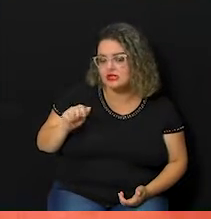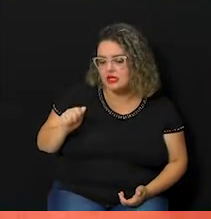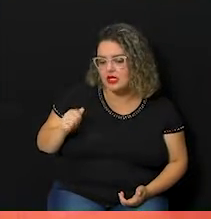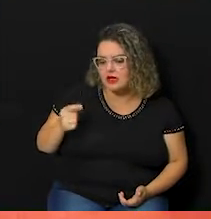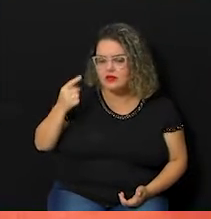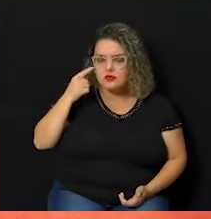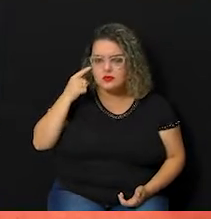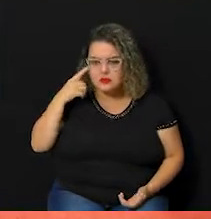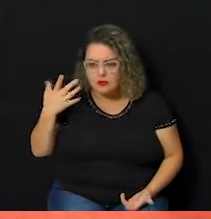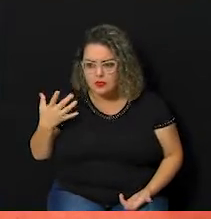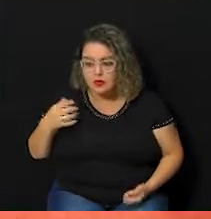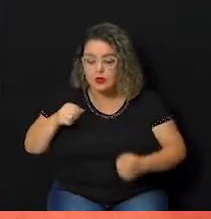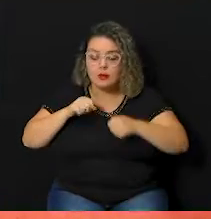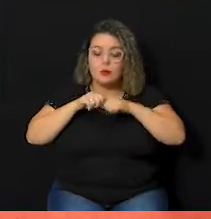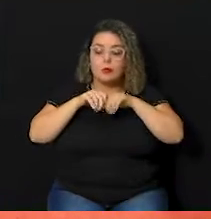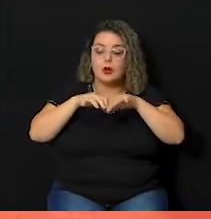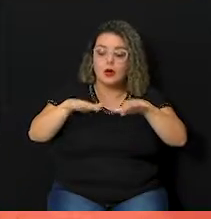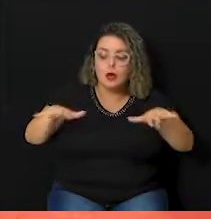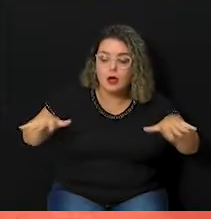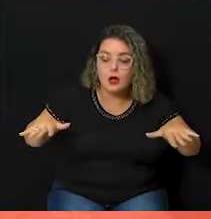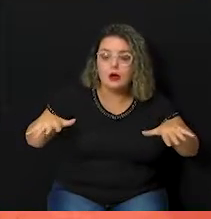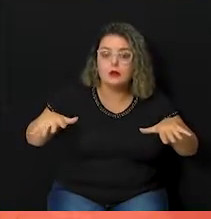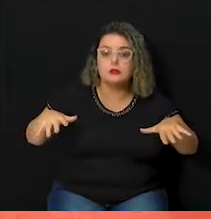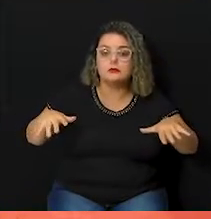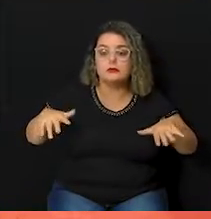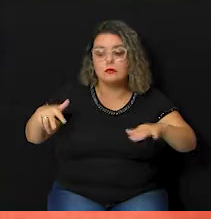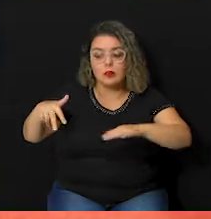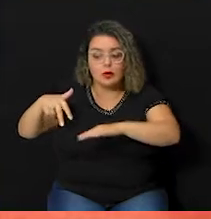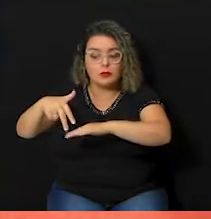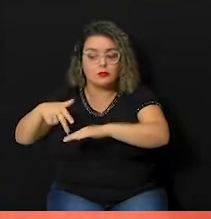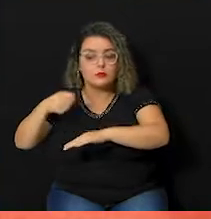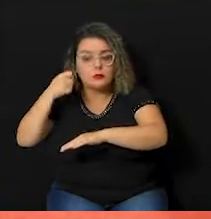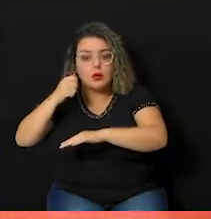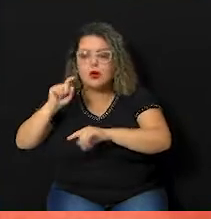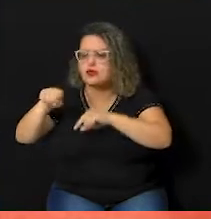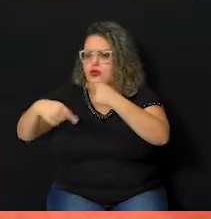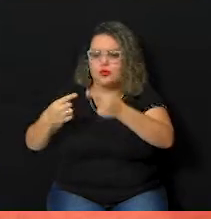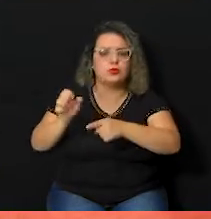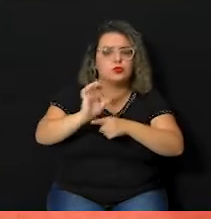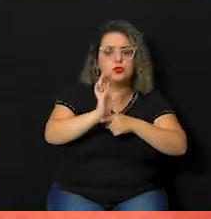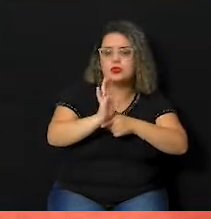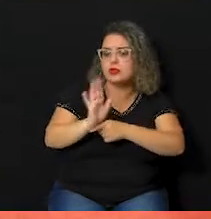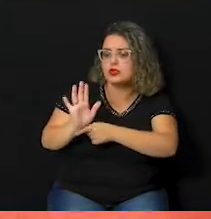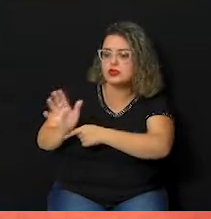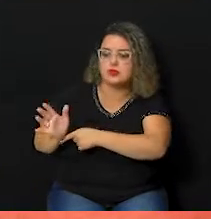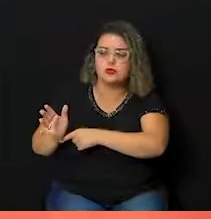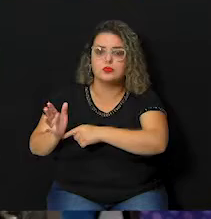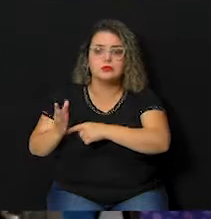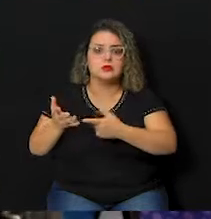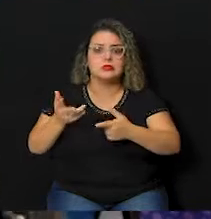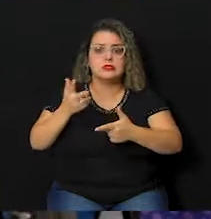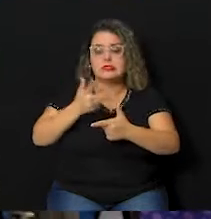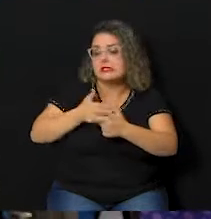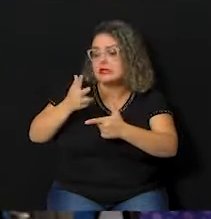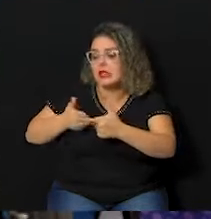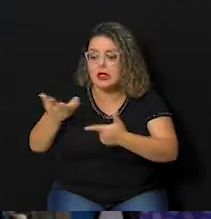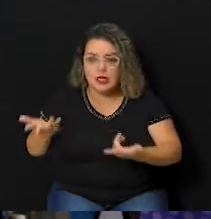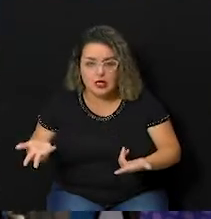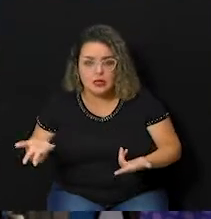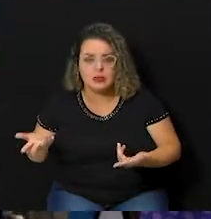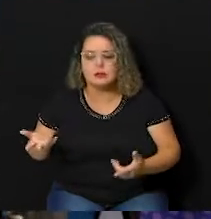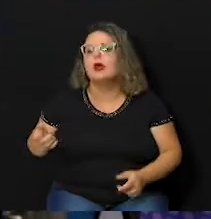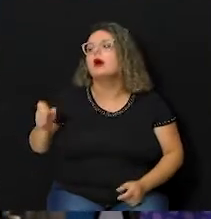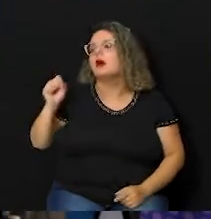em expandir personagens, buscar de outros filmes, seriados? Ah,